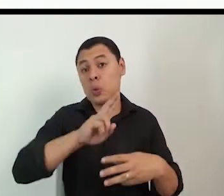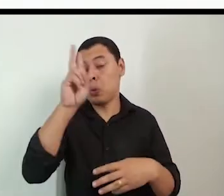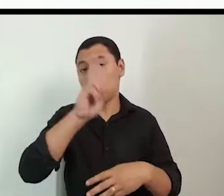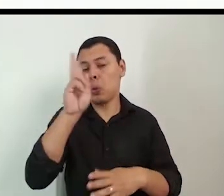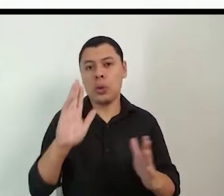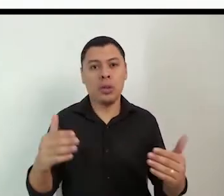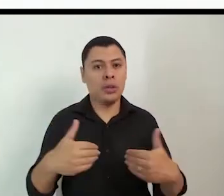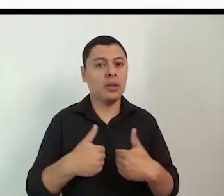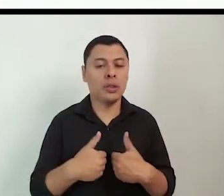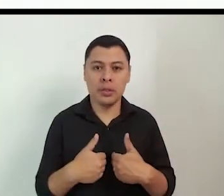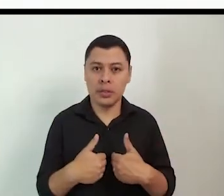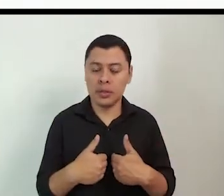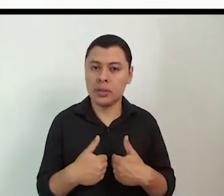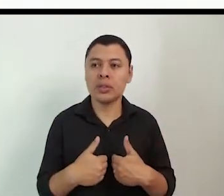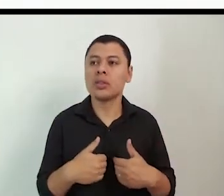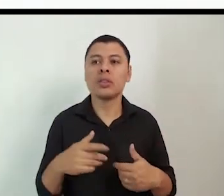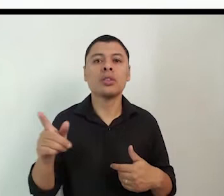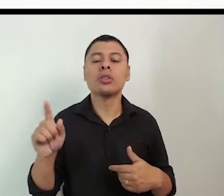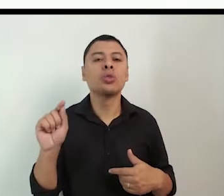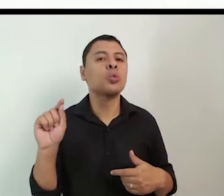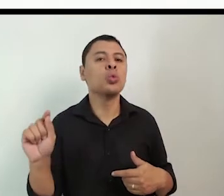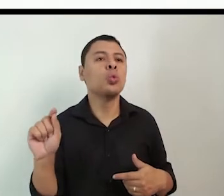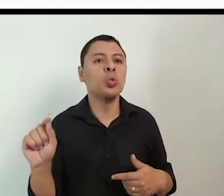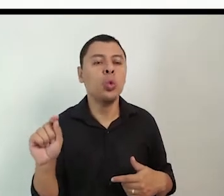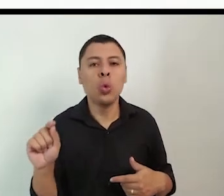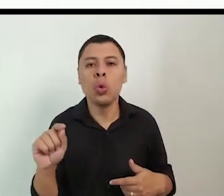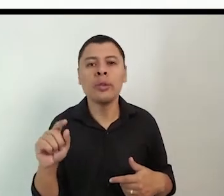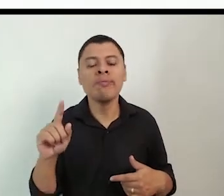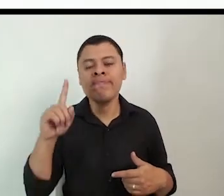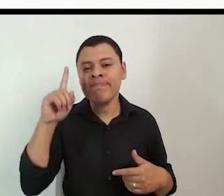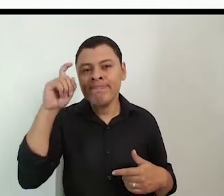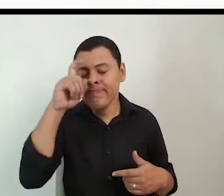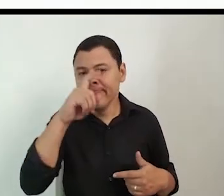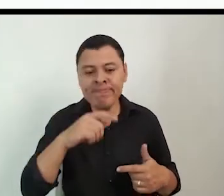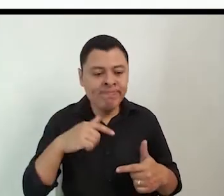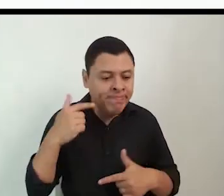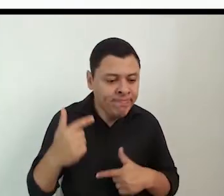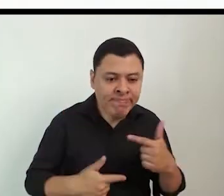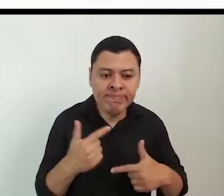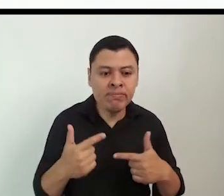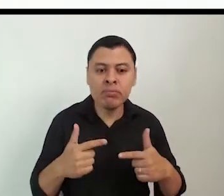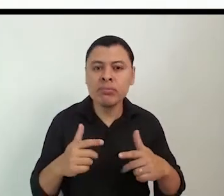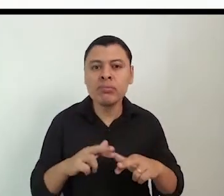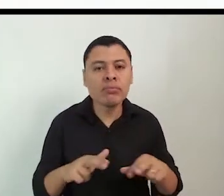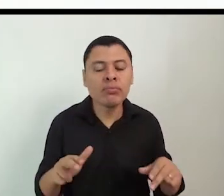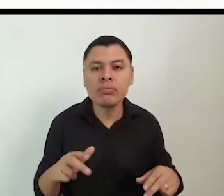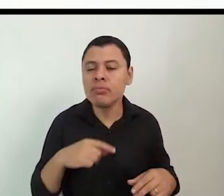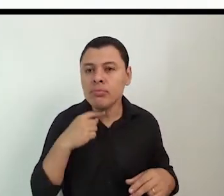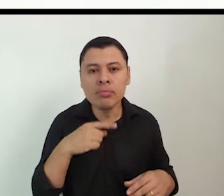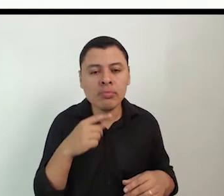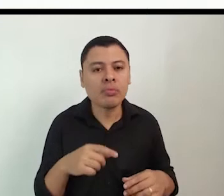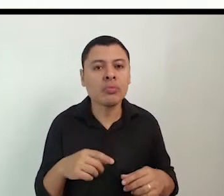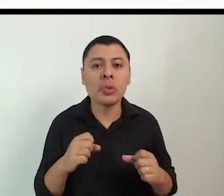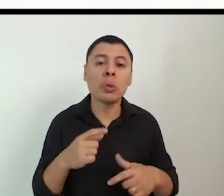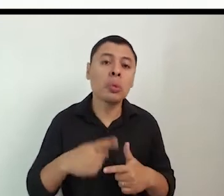pessoa ela vai ter uma dificuldade bem maior nas tarefas do dia a dia e pode até ter problemas de